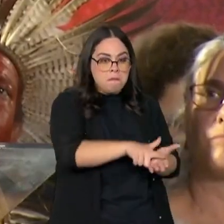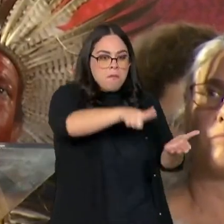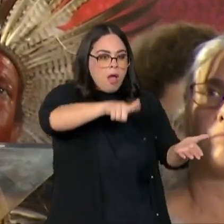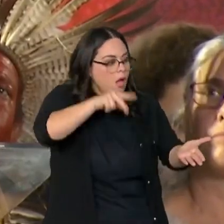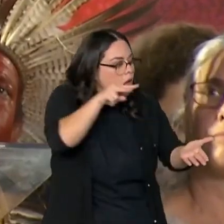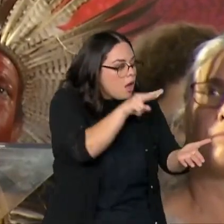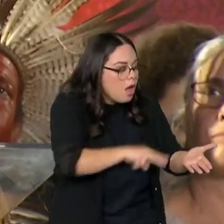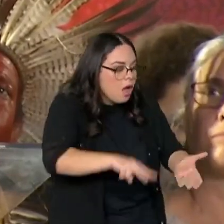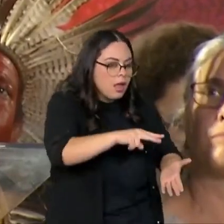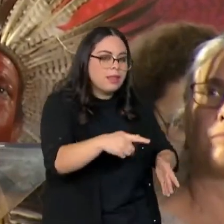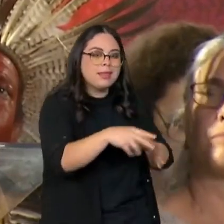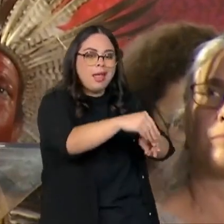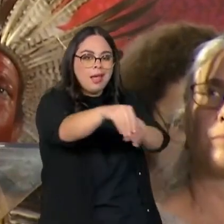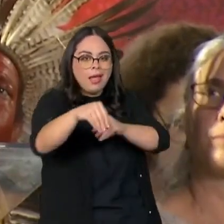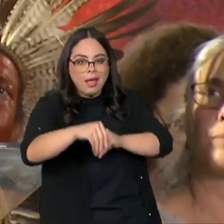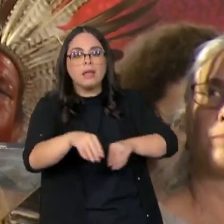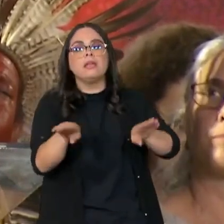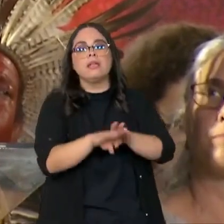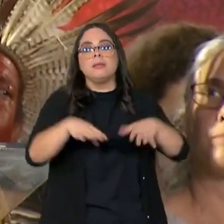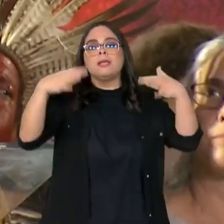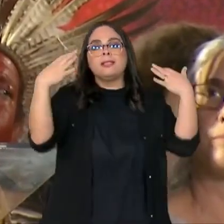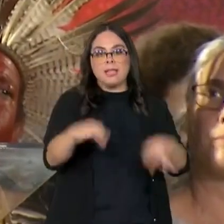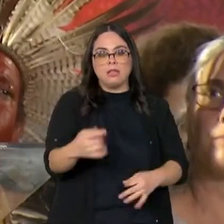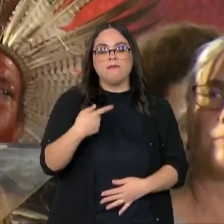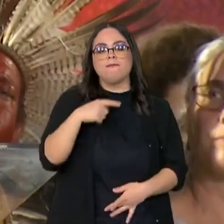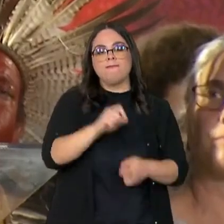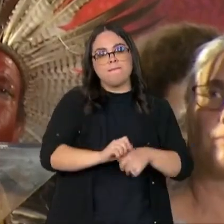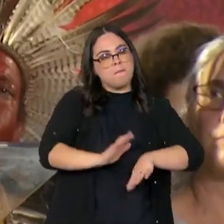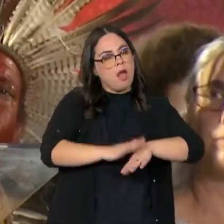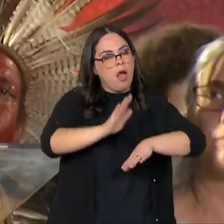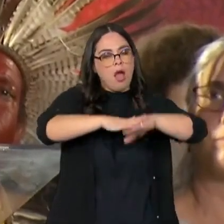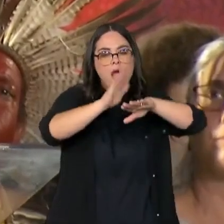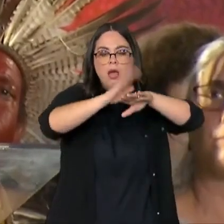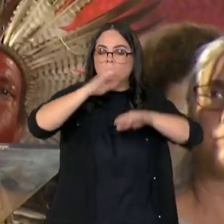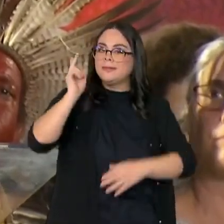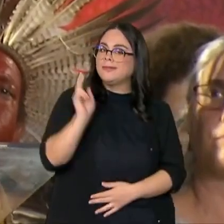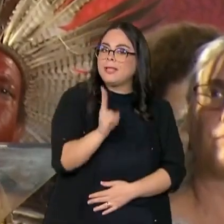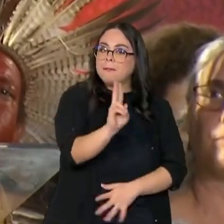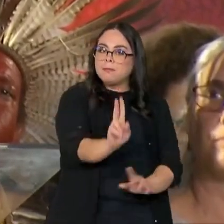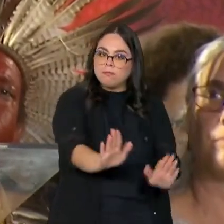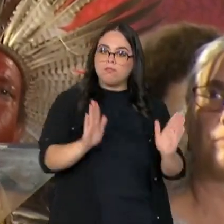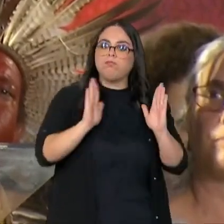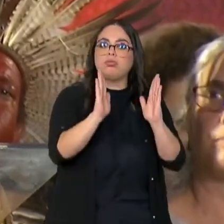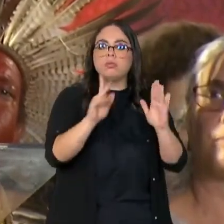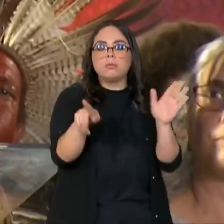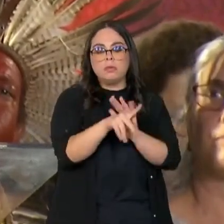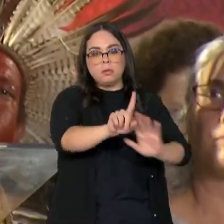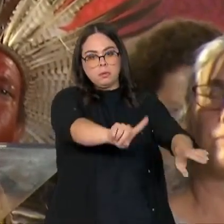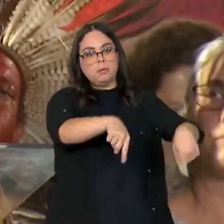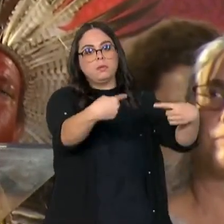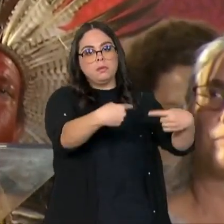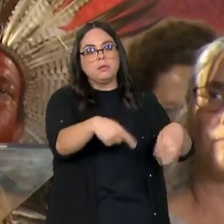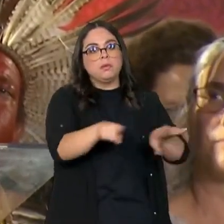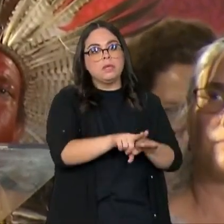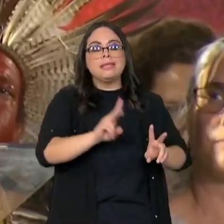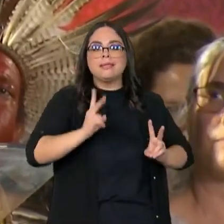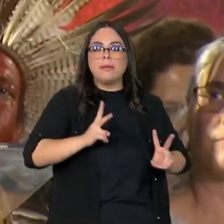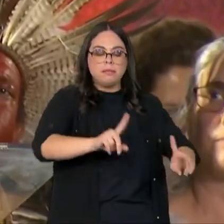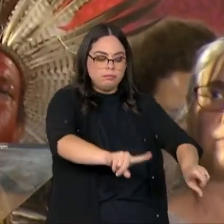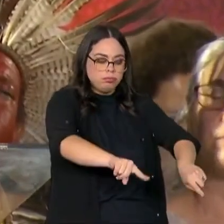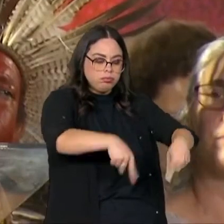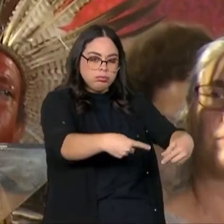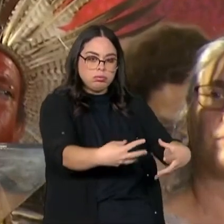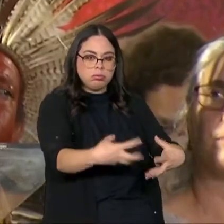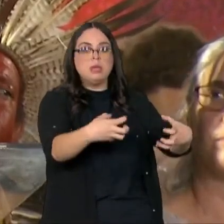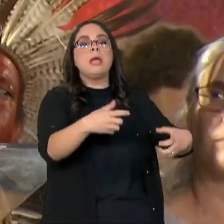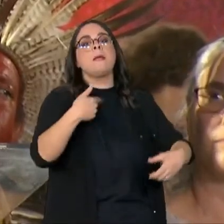e tenho certeza que faremos muito mais, sempre enfrentando os desafios, que são muitos e